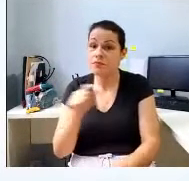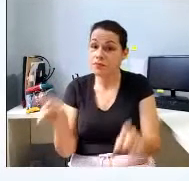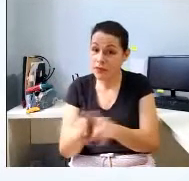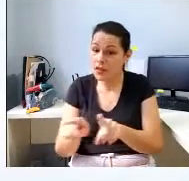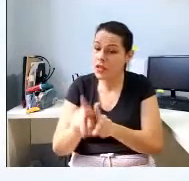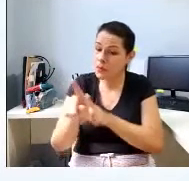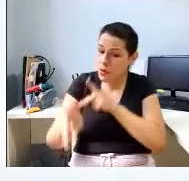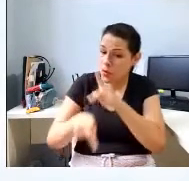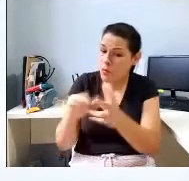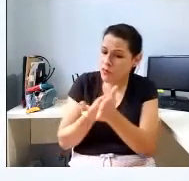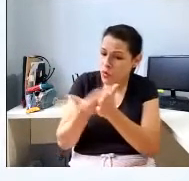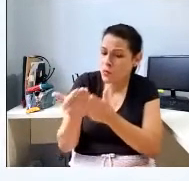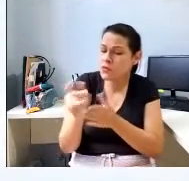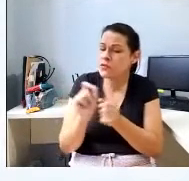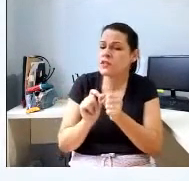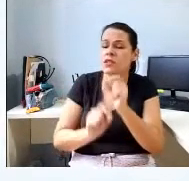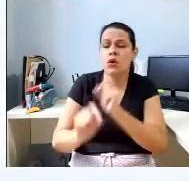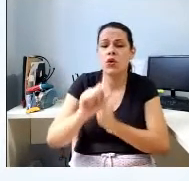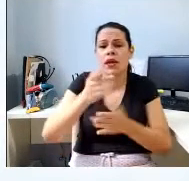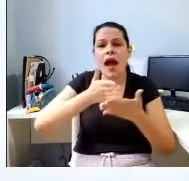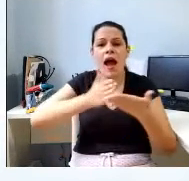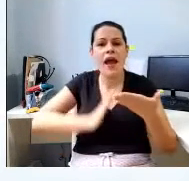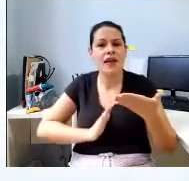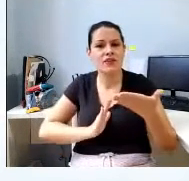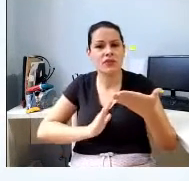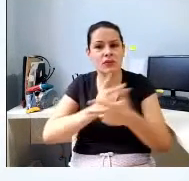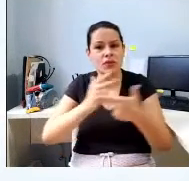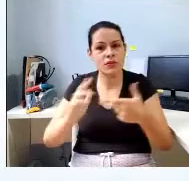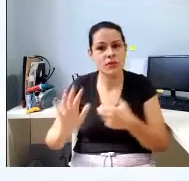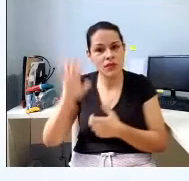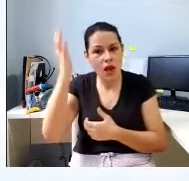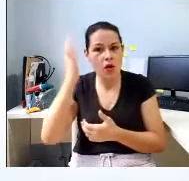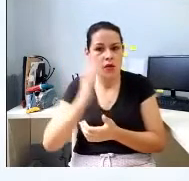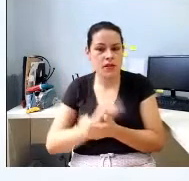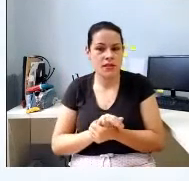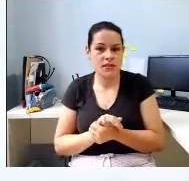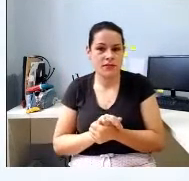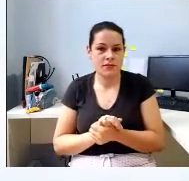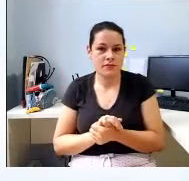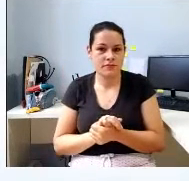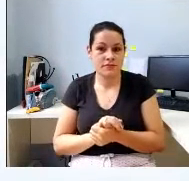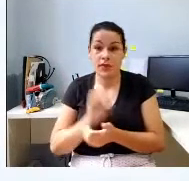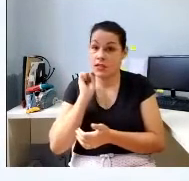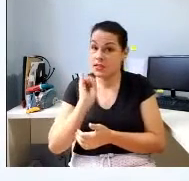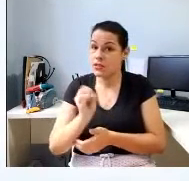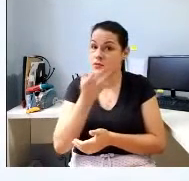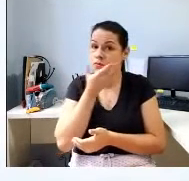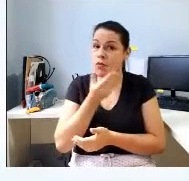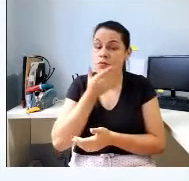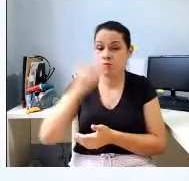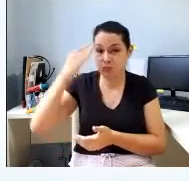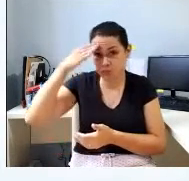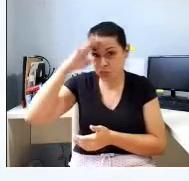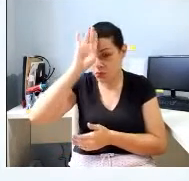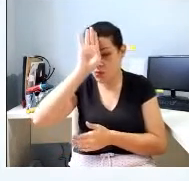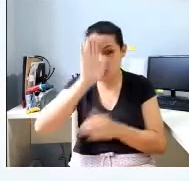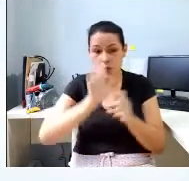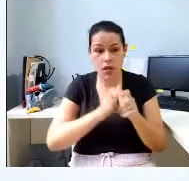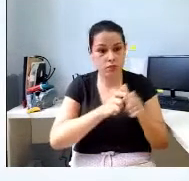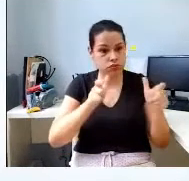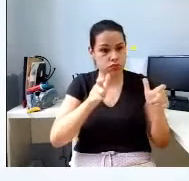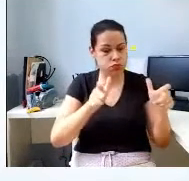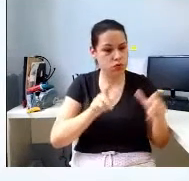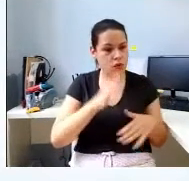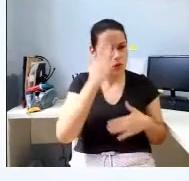a rejeição daquilo que estava acontecendo. Se o Bolsonaro cresceu num certo momento